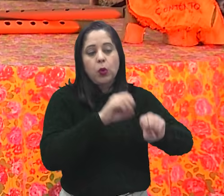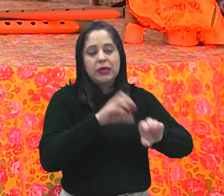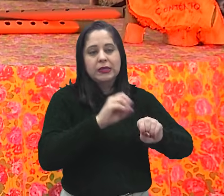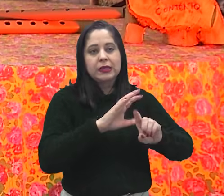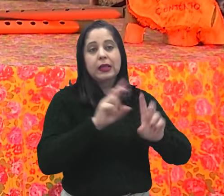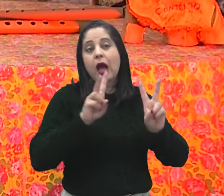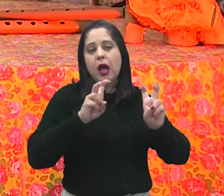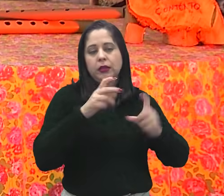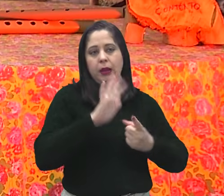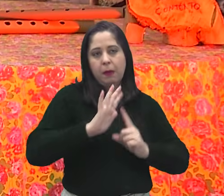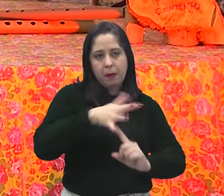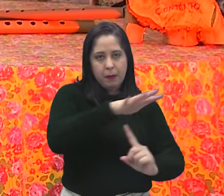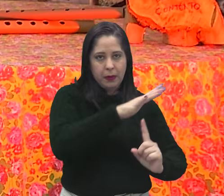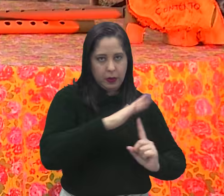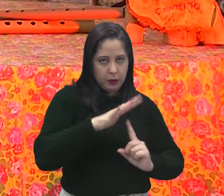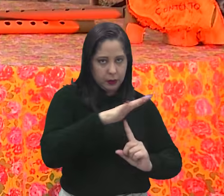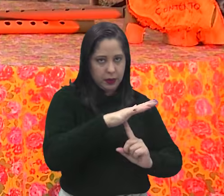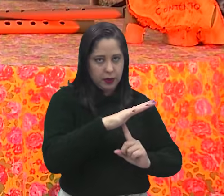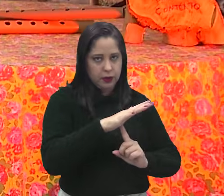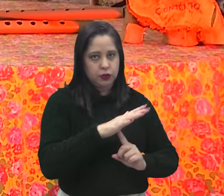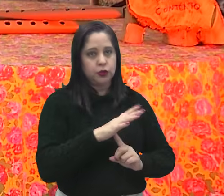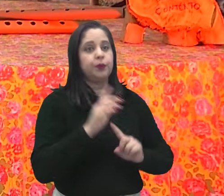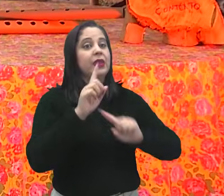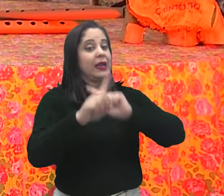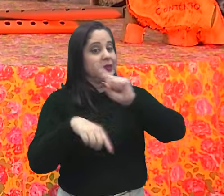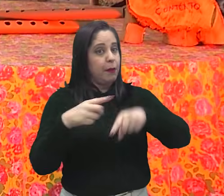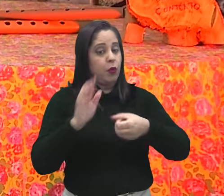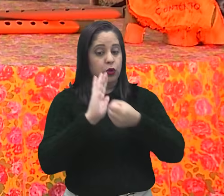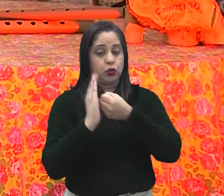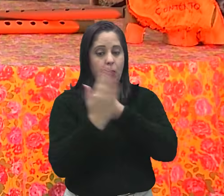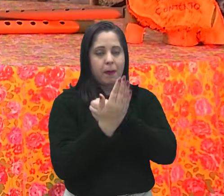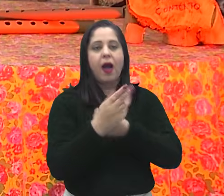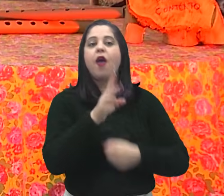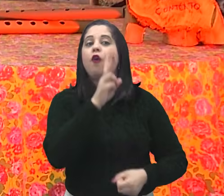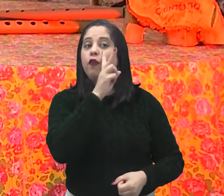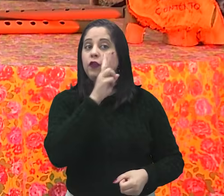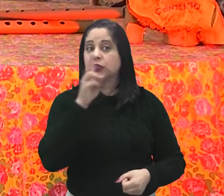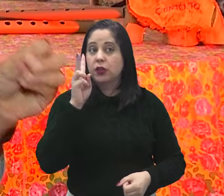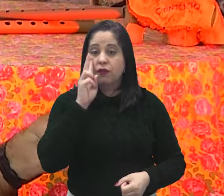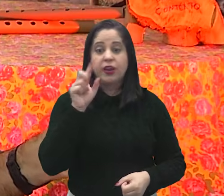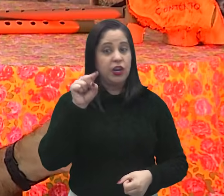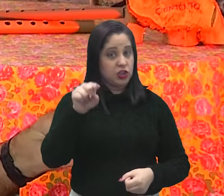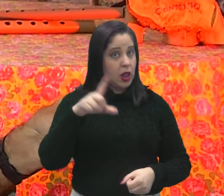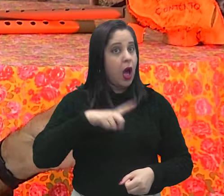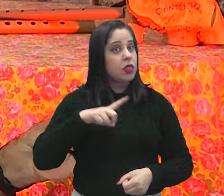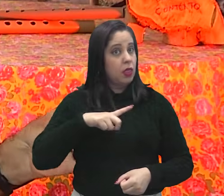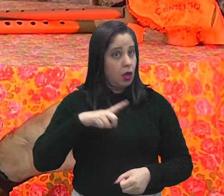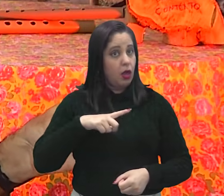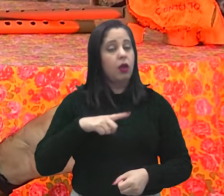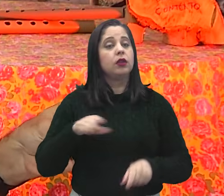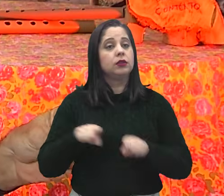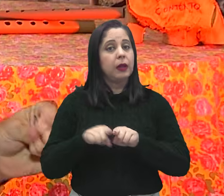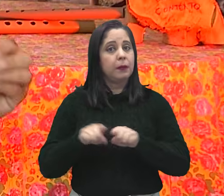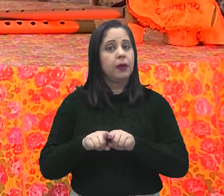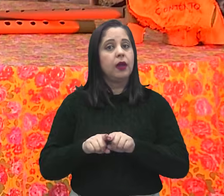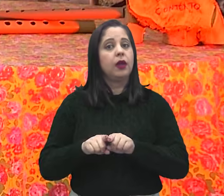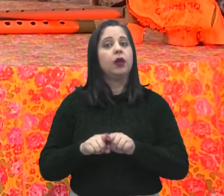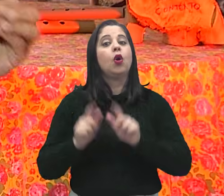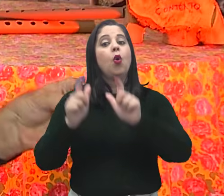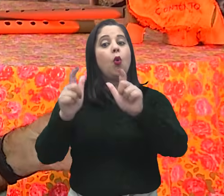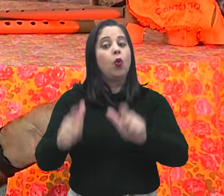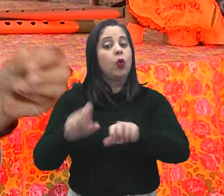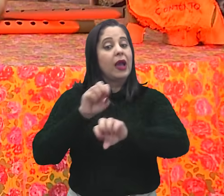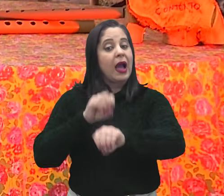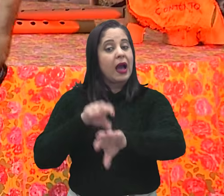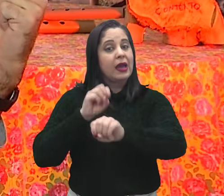E depois Vista Verde, né, o núcleo de educação ambiental do Vista Verde, depois o núcleo de educação ambiental do